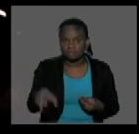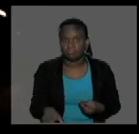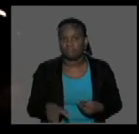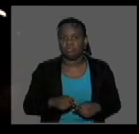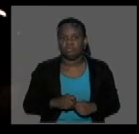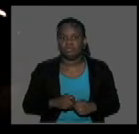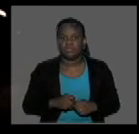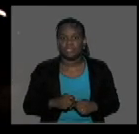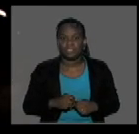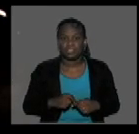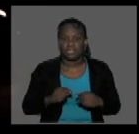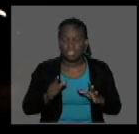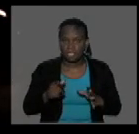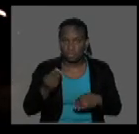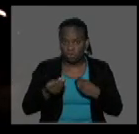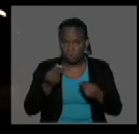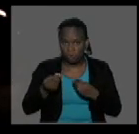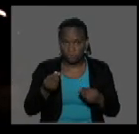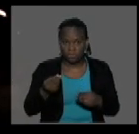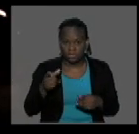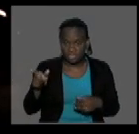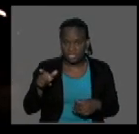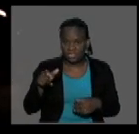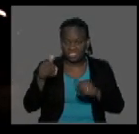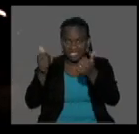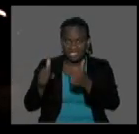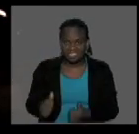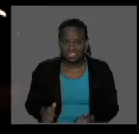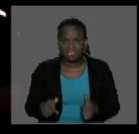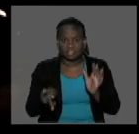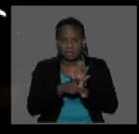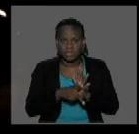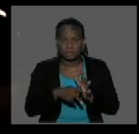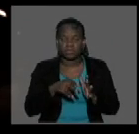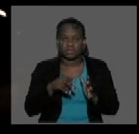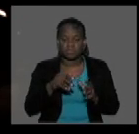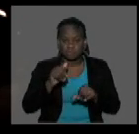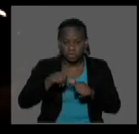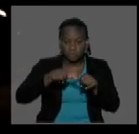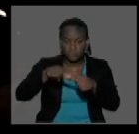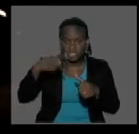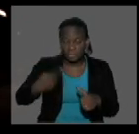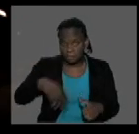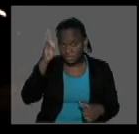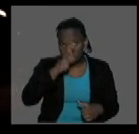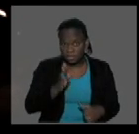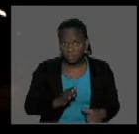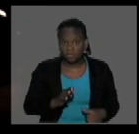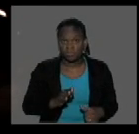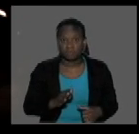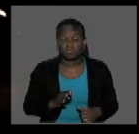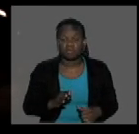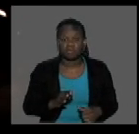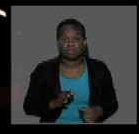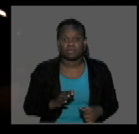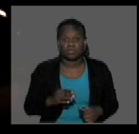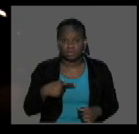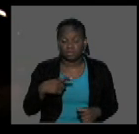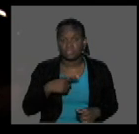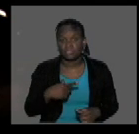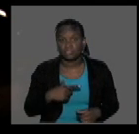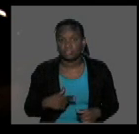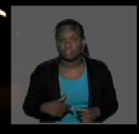coisa da forma como a divindade se reconstruiu no Brasil,